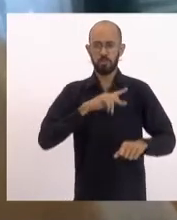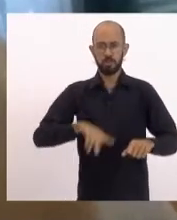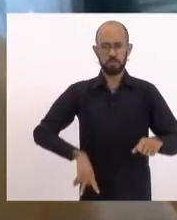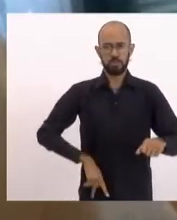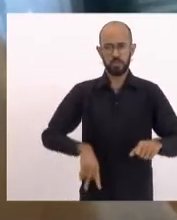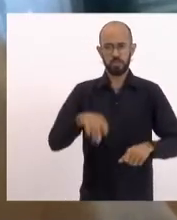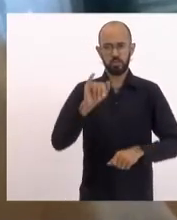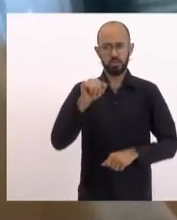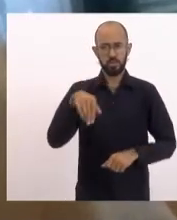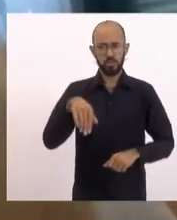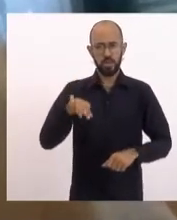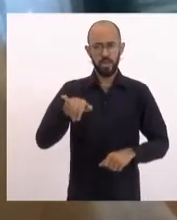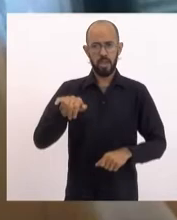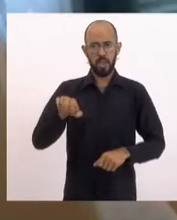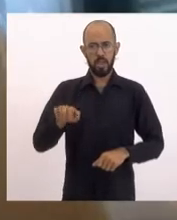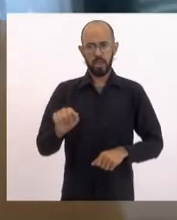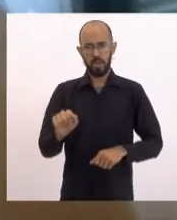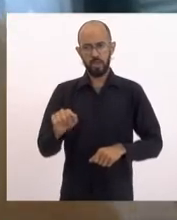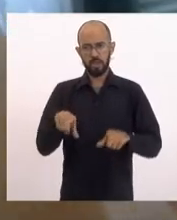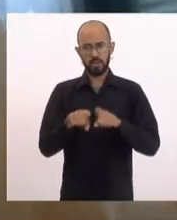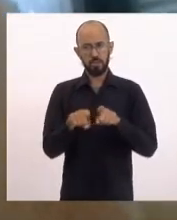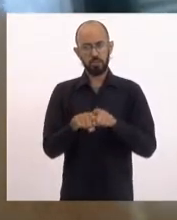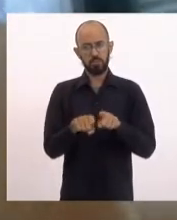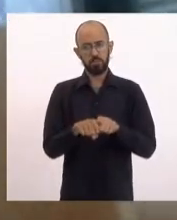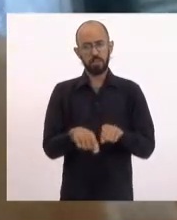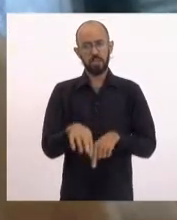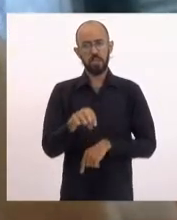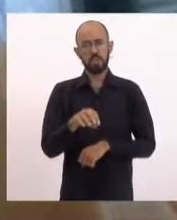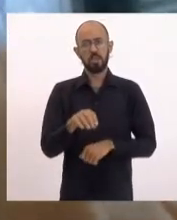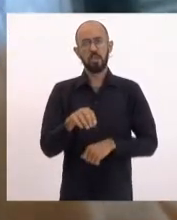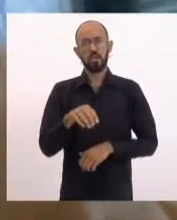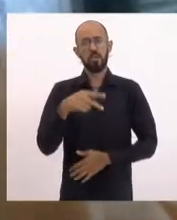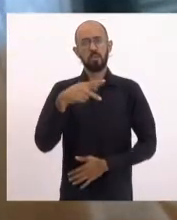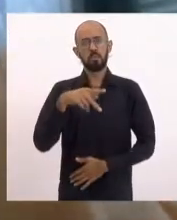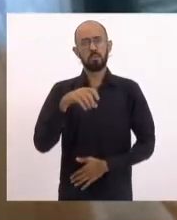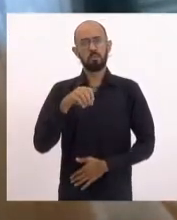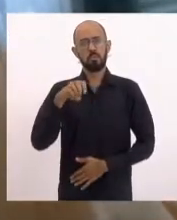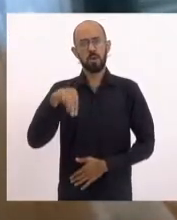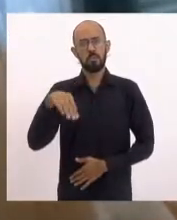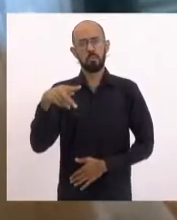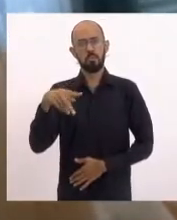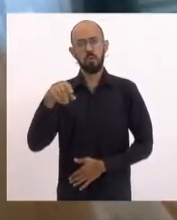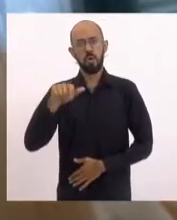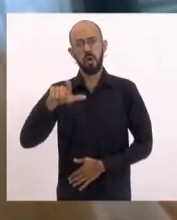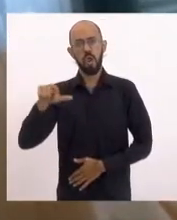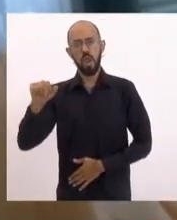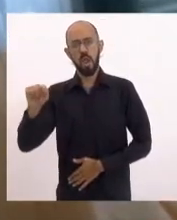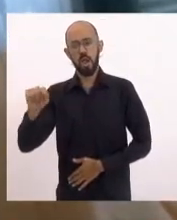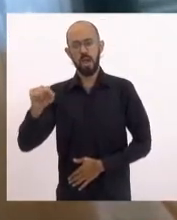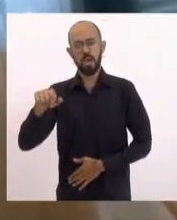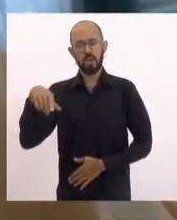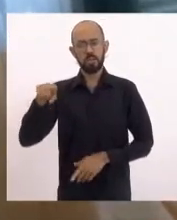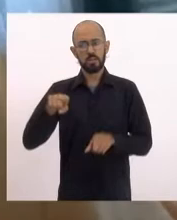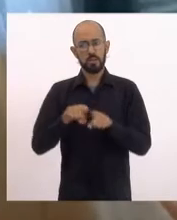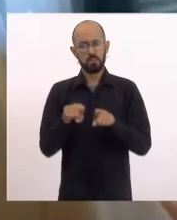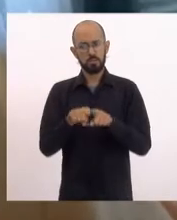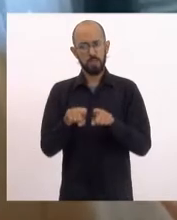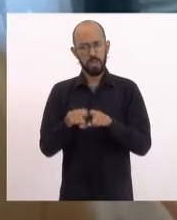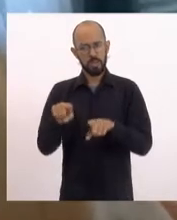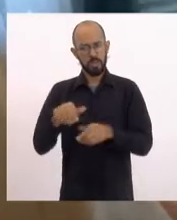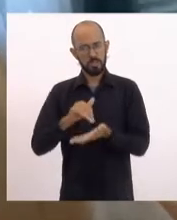Pampolha, que está à frente da Secretaria Estadual do Ambiente, que com condições bem